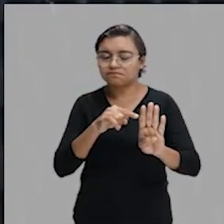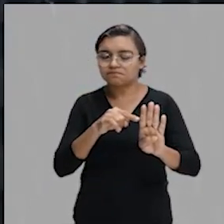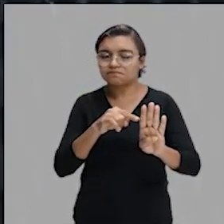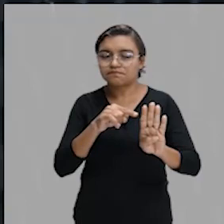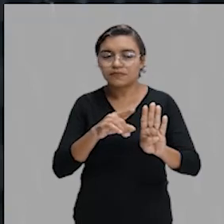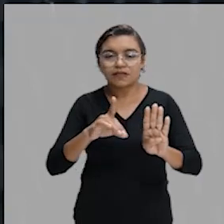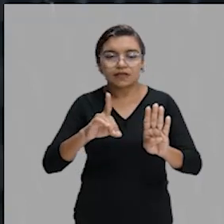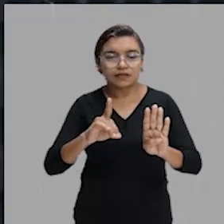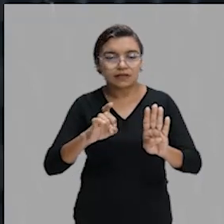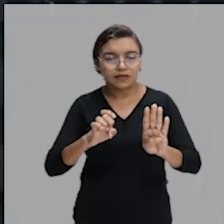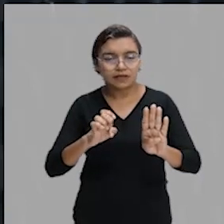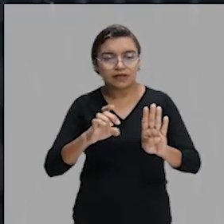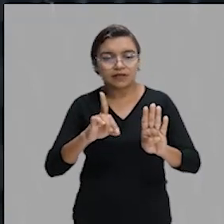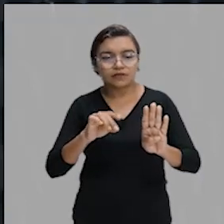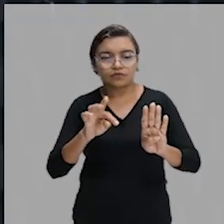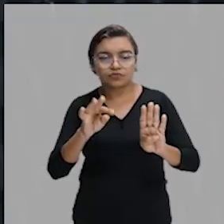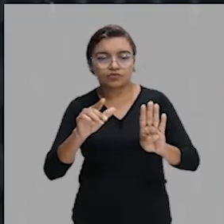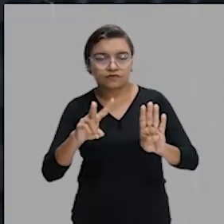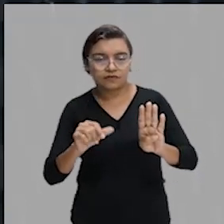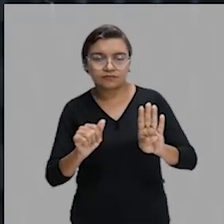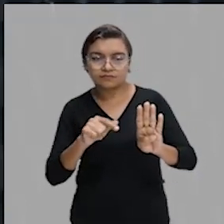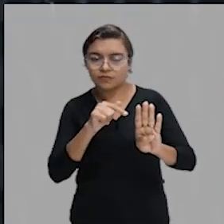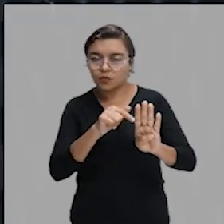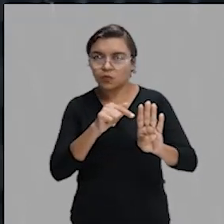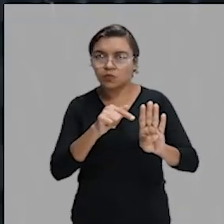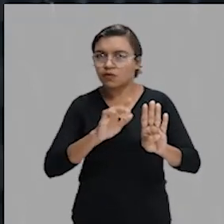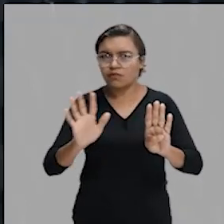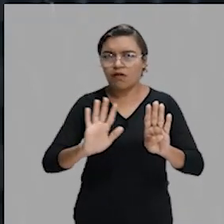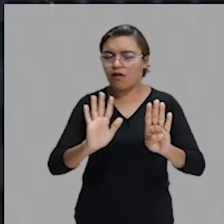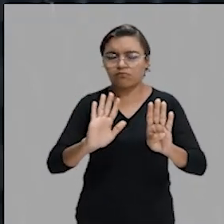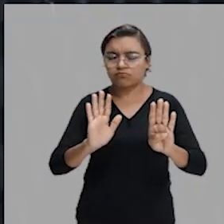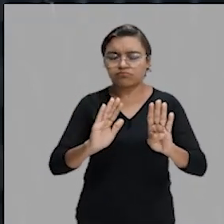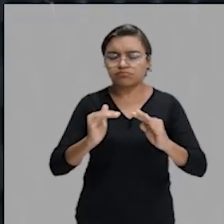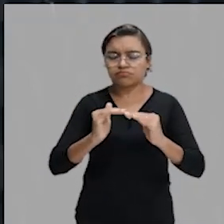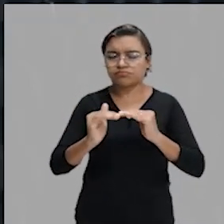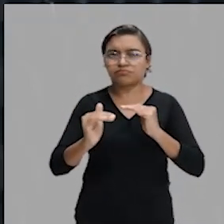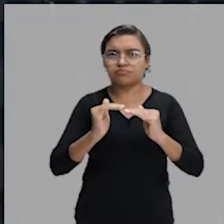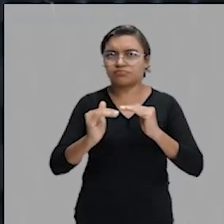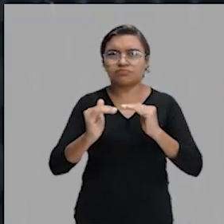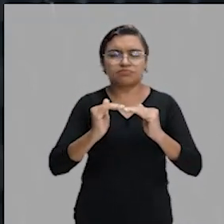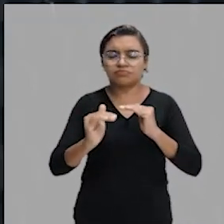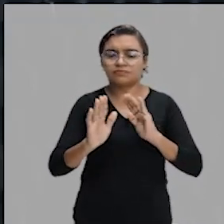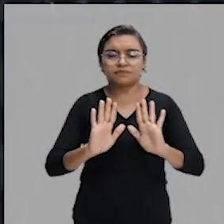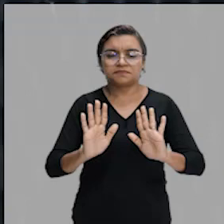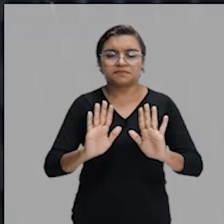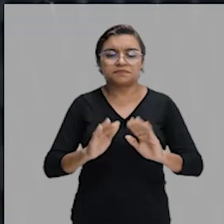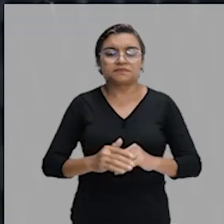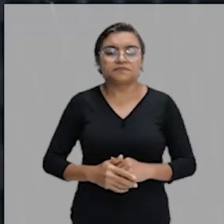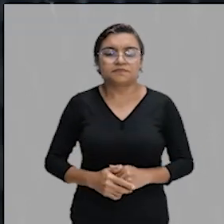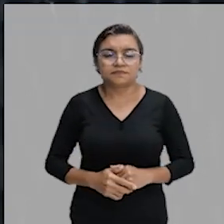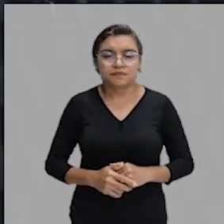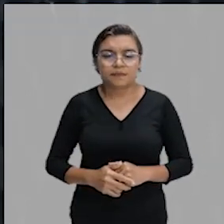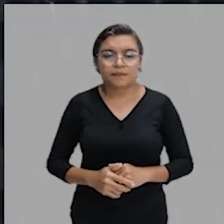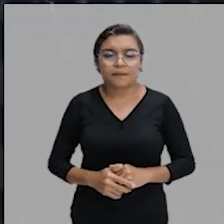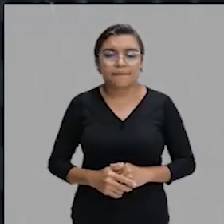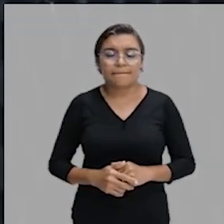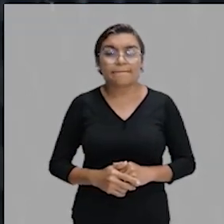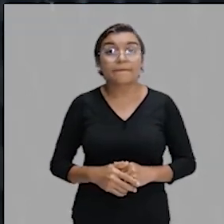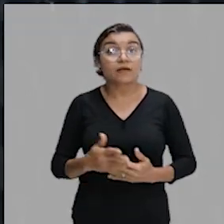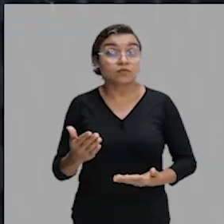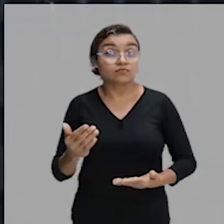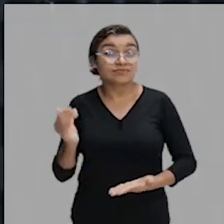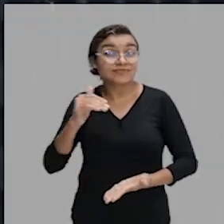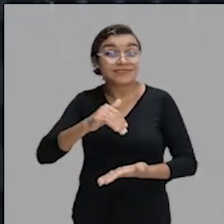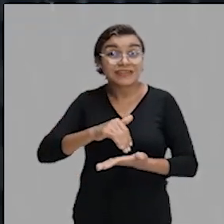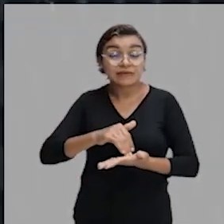no geral, necessariamente. Olha aí, ó. Tá? Então, eu não vou marcar dedução. Quando eu termino no